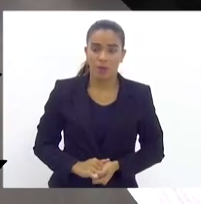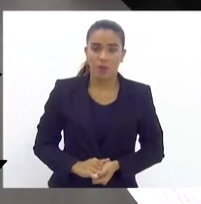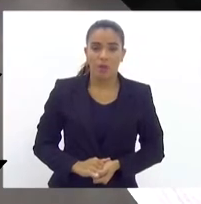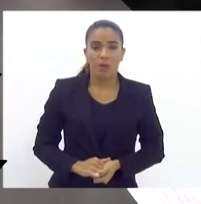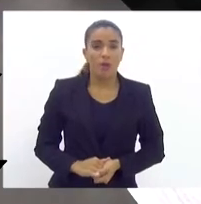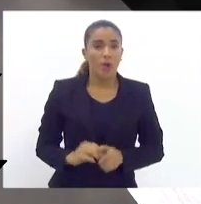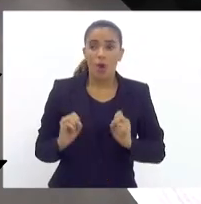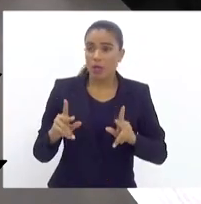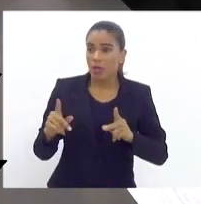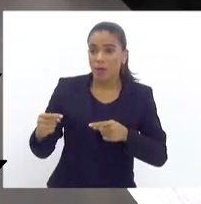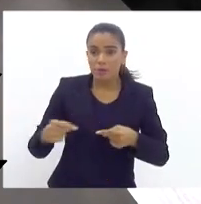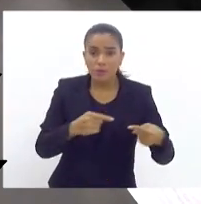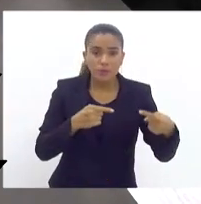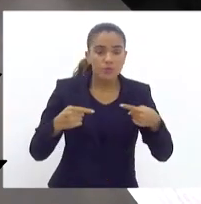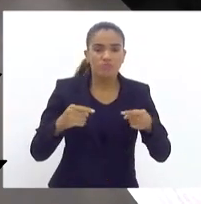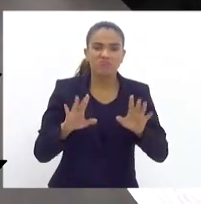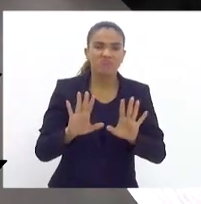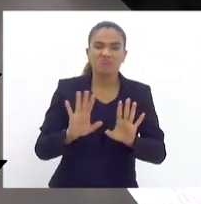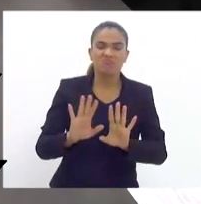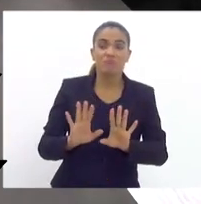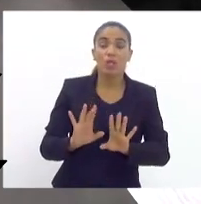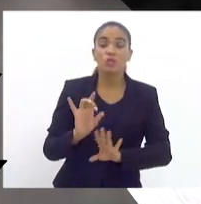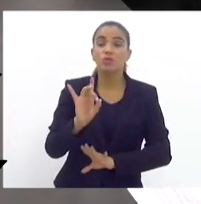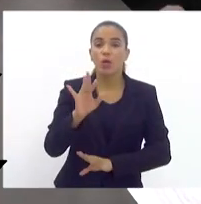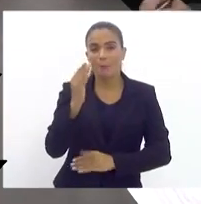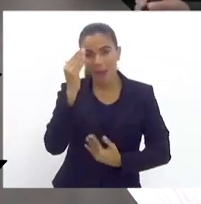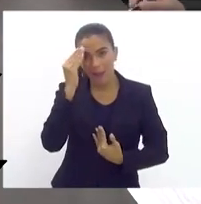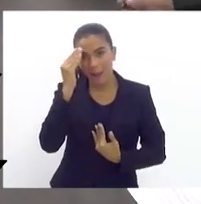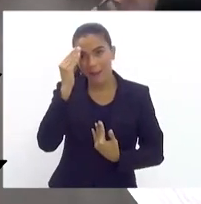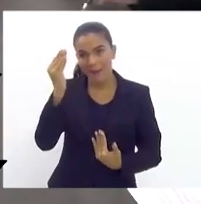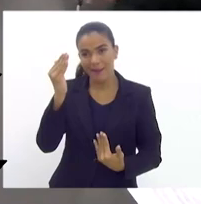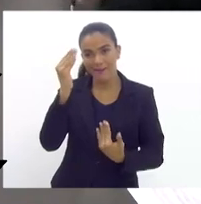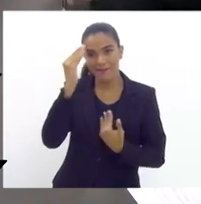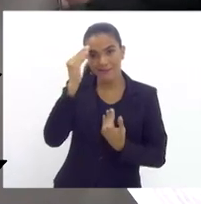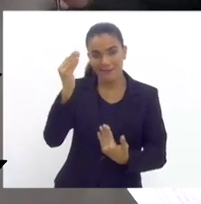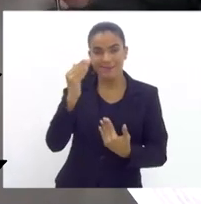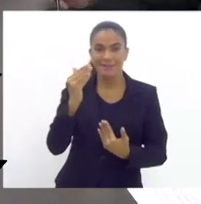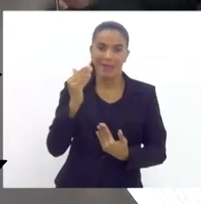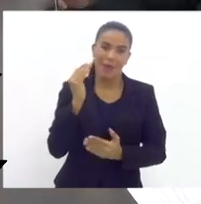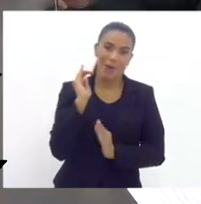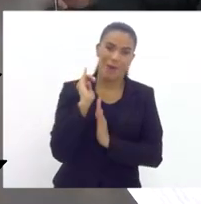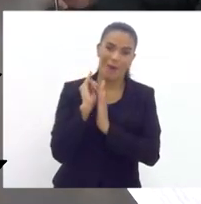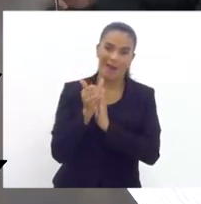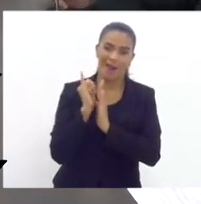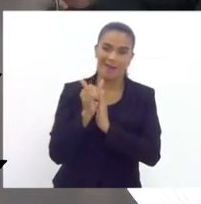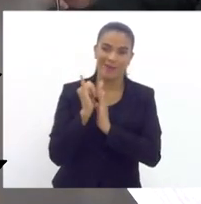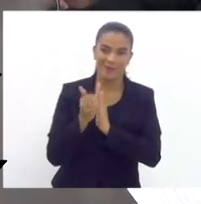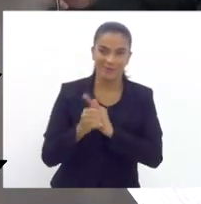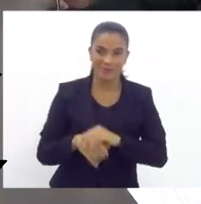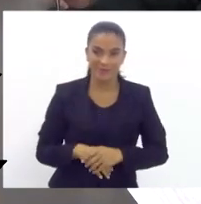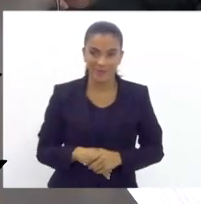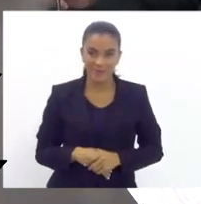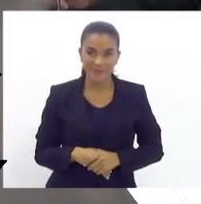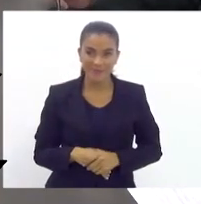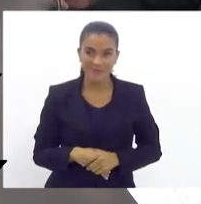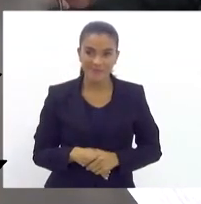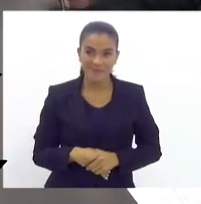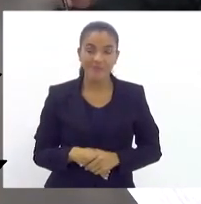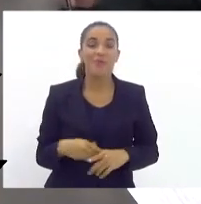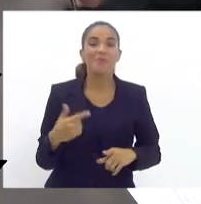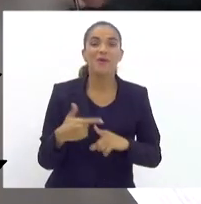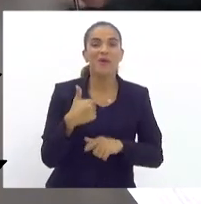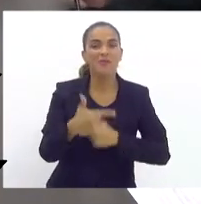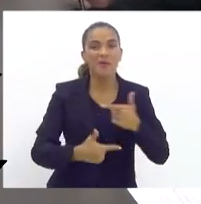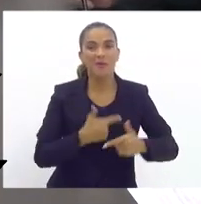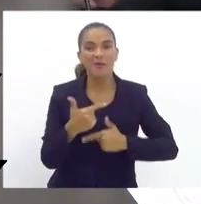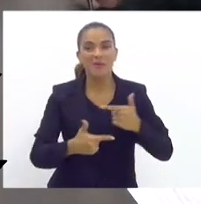Alguém mais para discutir? Só para agradecer aí ao relator, né, porque foi um